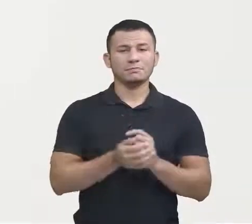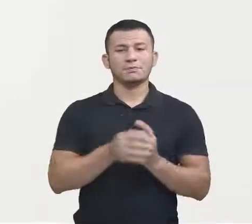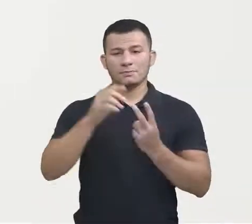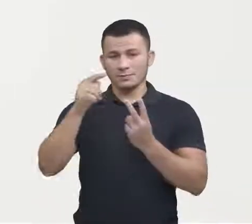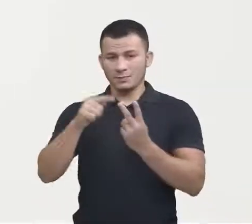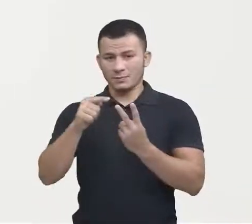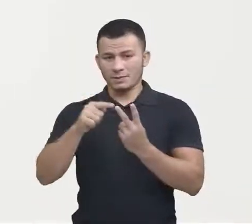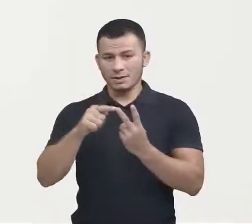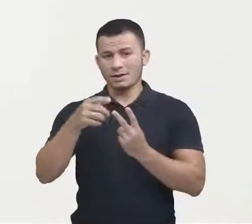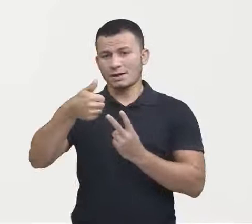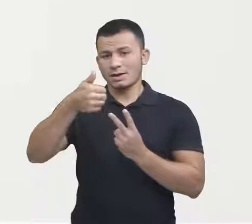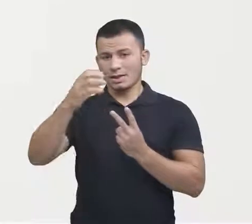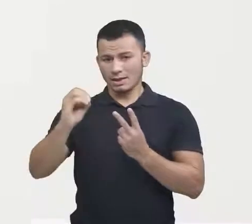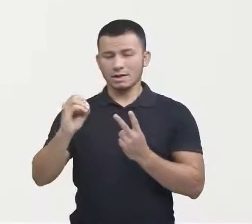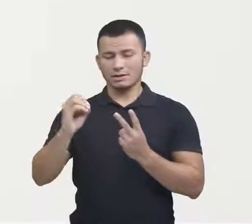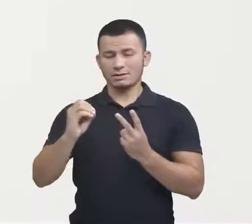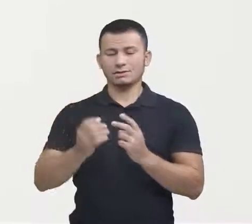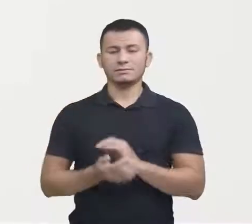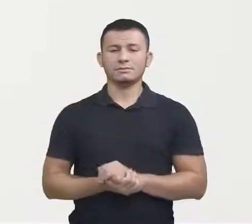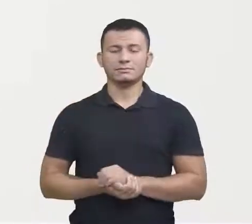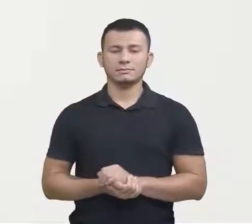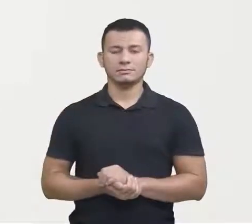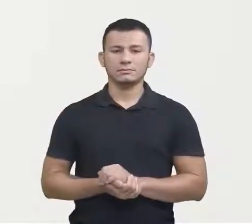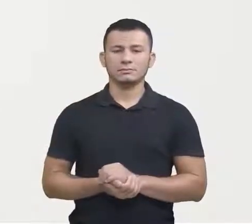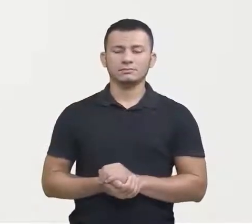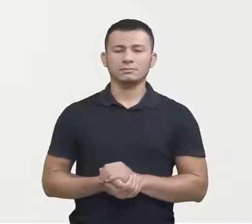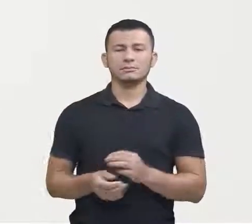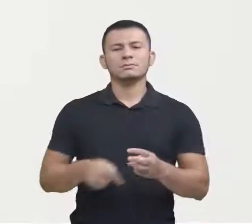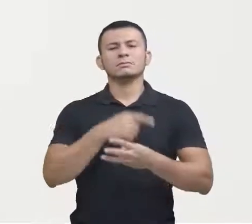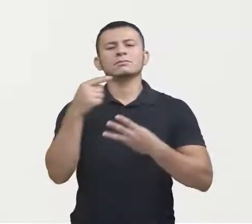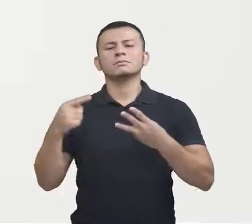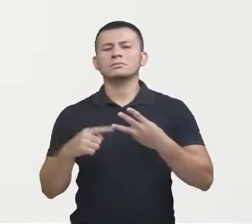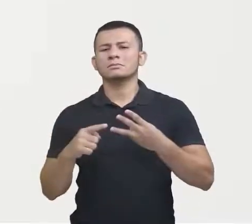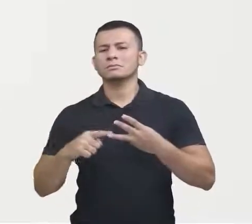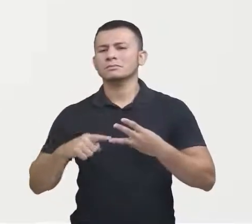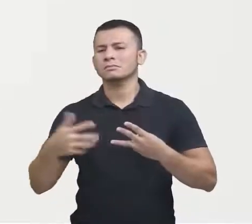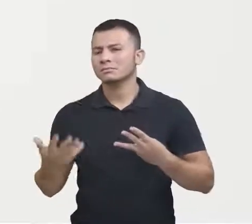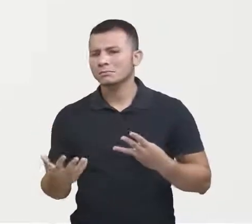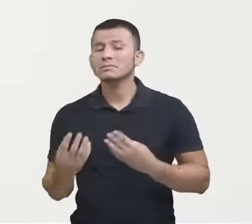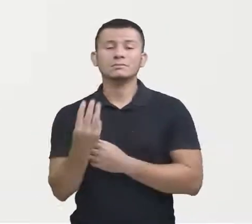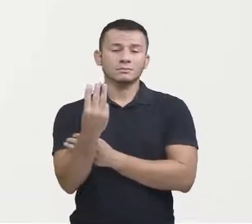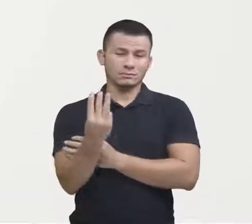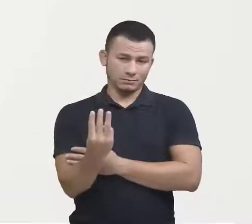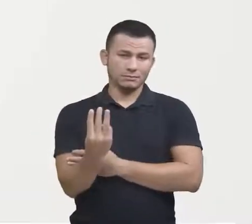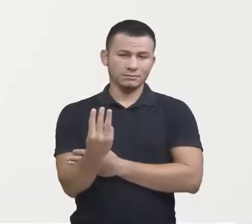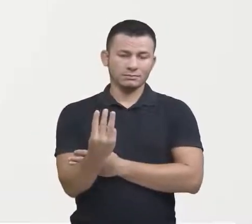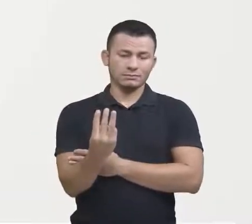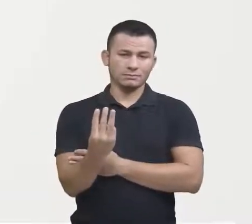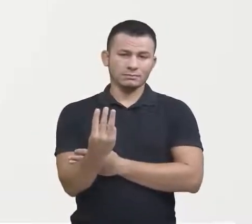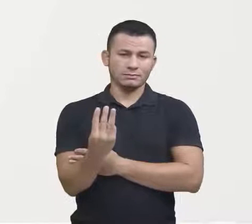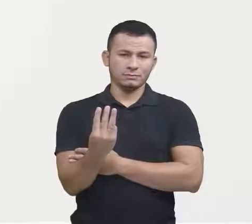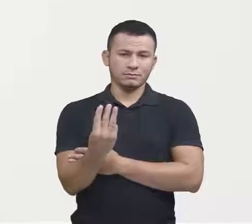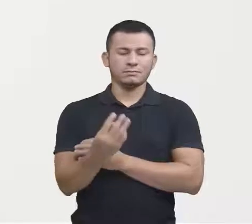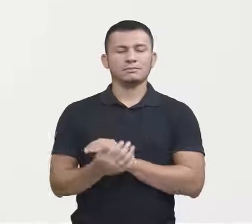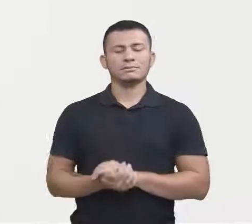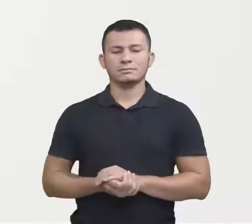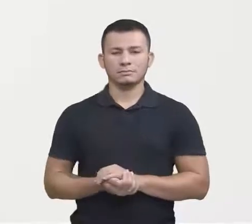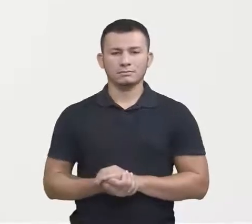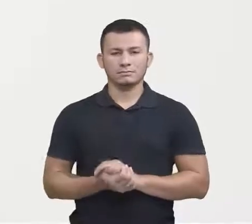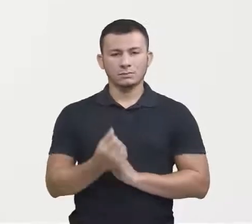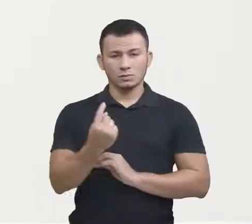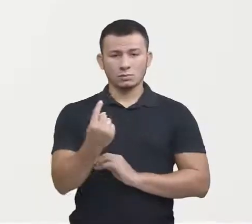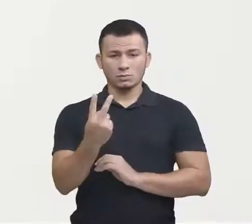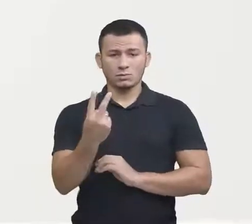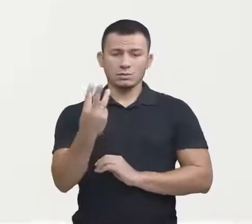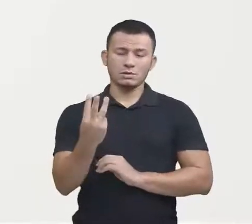tenho 10 e né só outra eu tenho três um